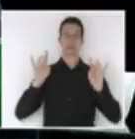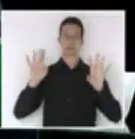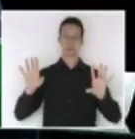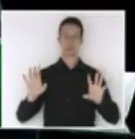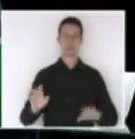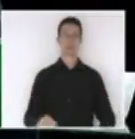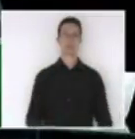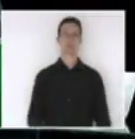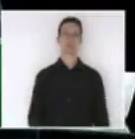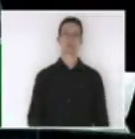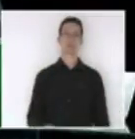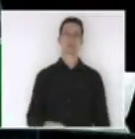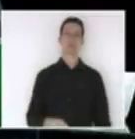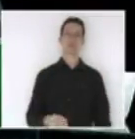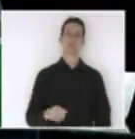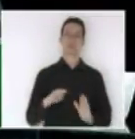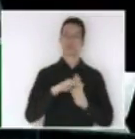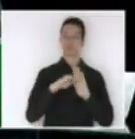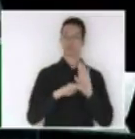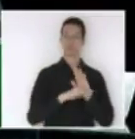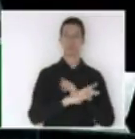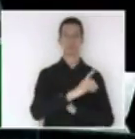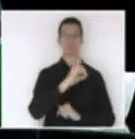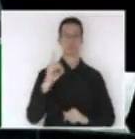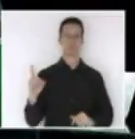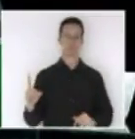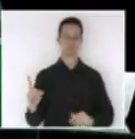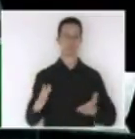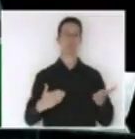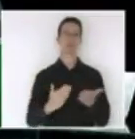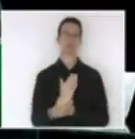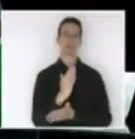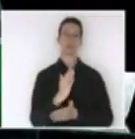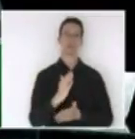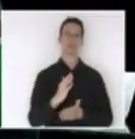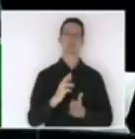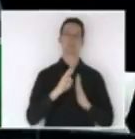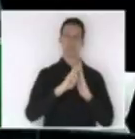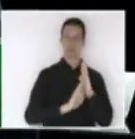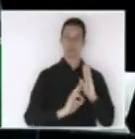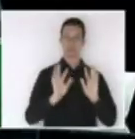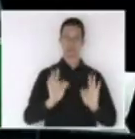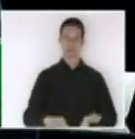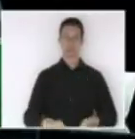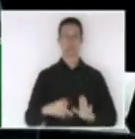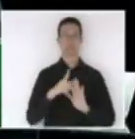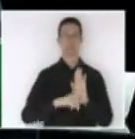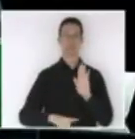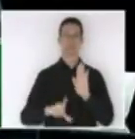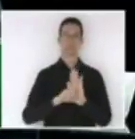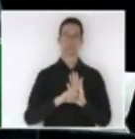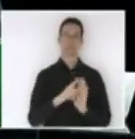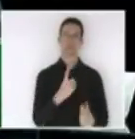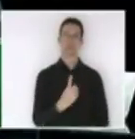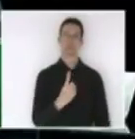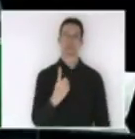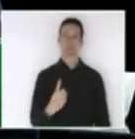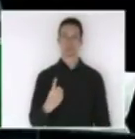dia. Foram aprovadas as redações finais exaradas nos projetos de leis